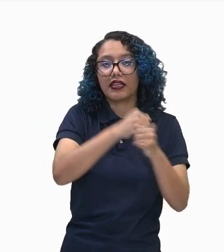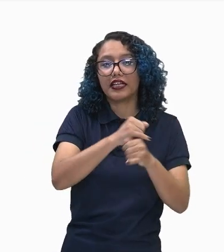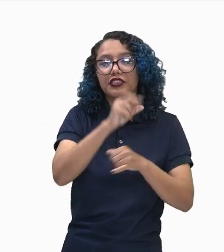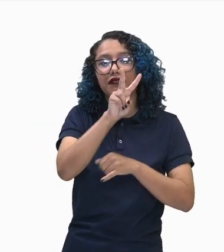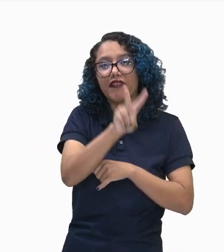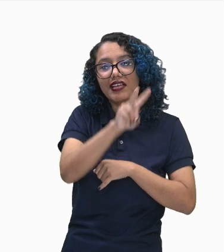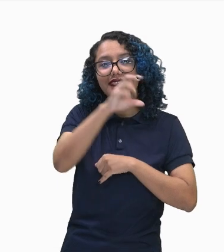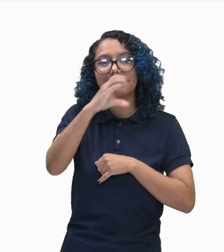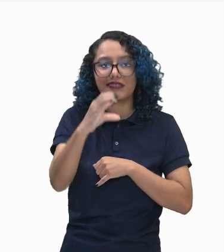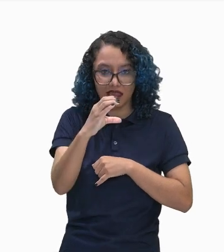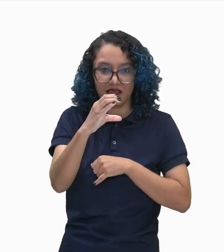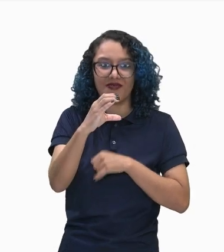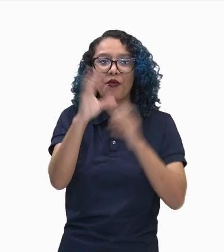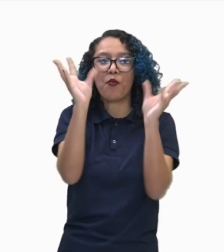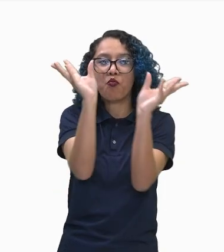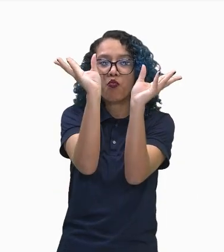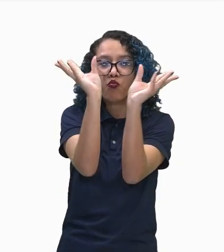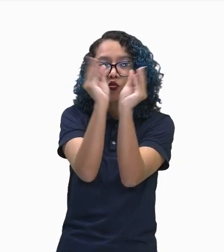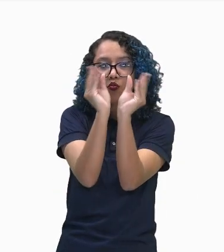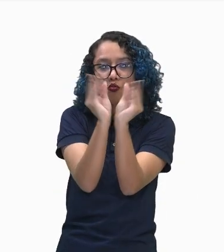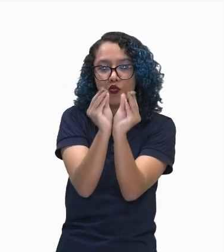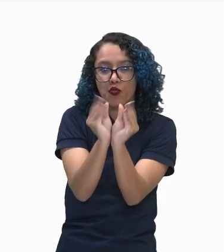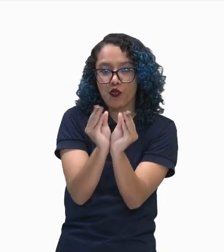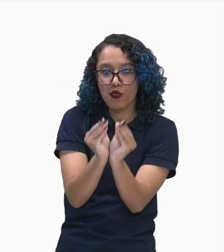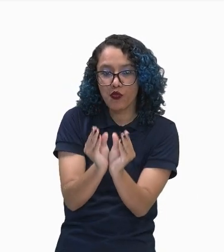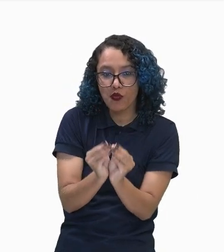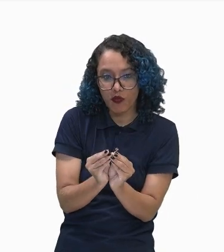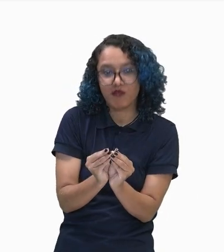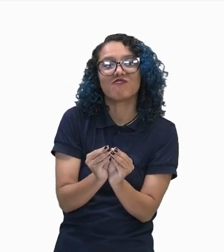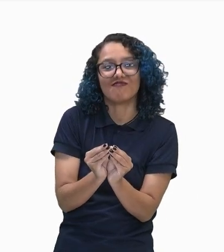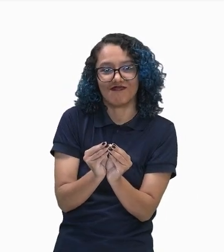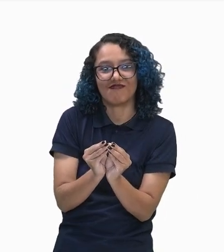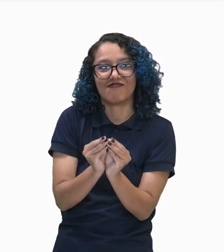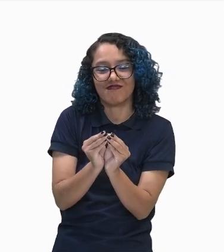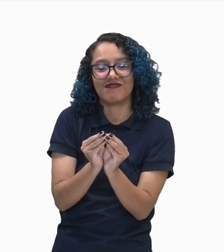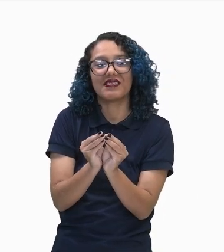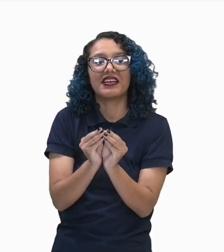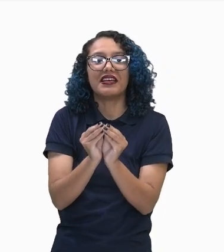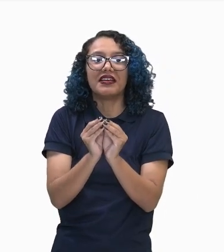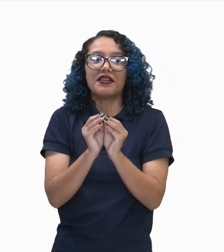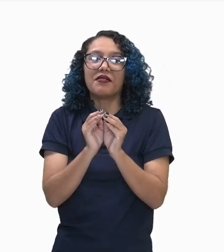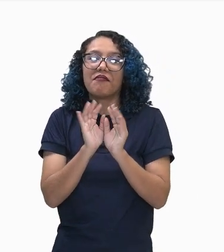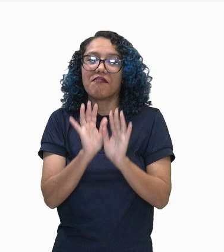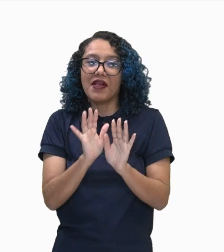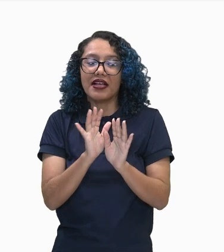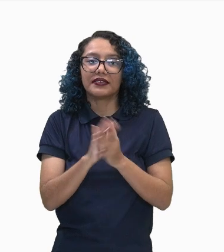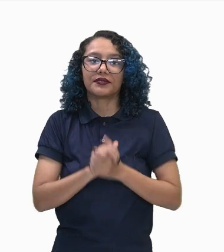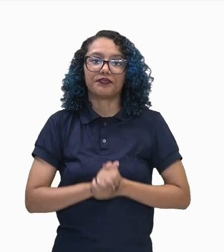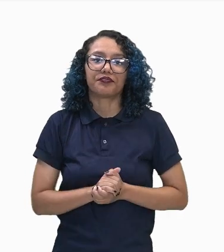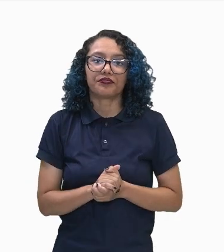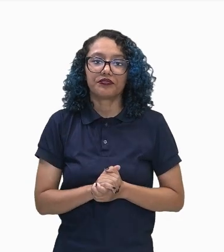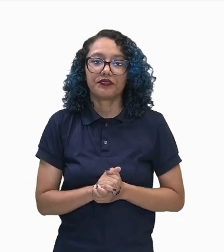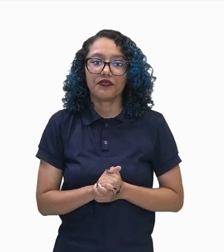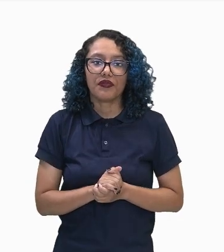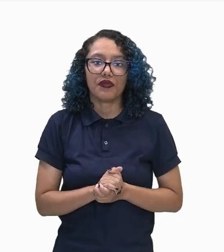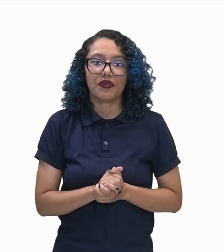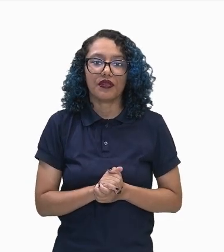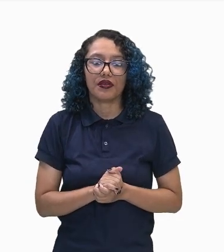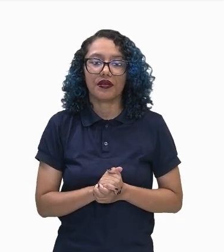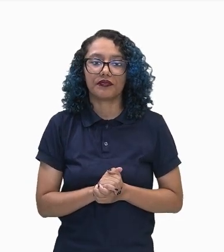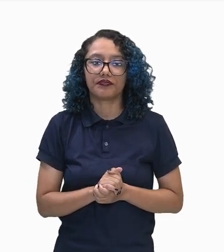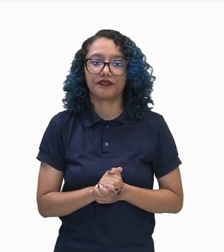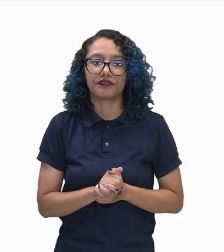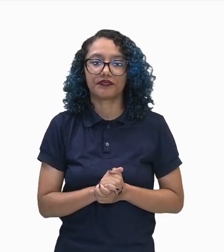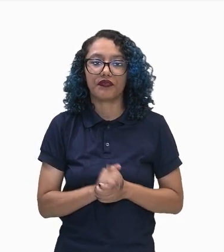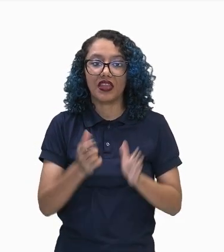o V e C. E na língua escrita é só o C e o E. Antigamente escrevia-se